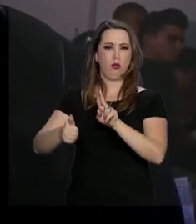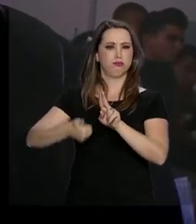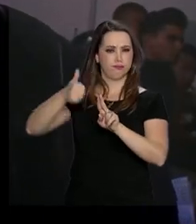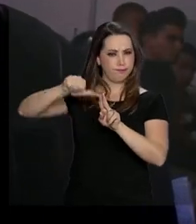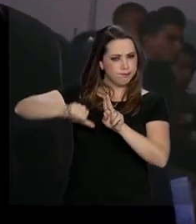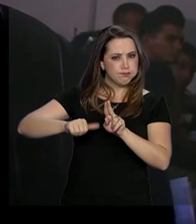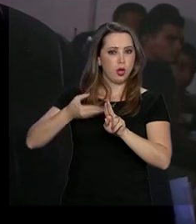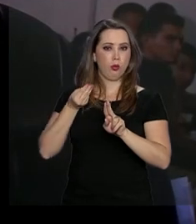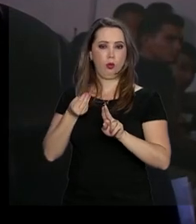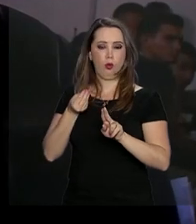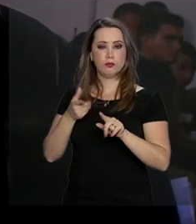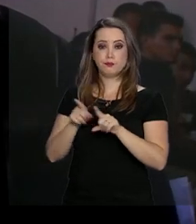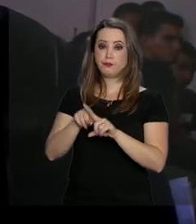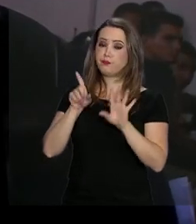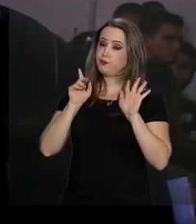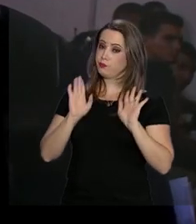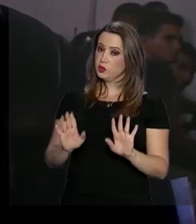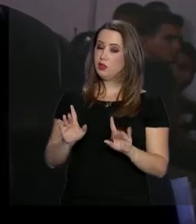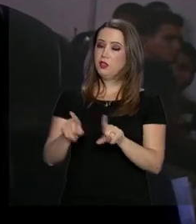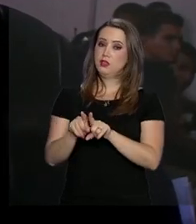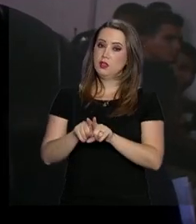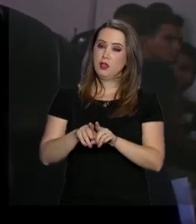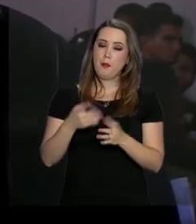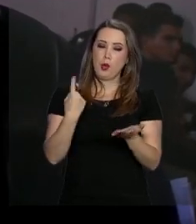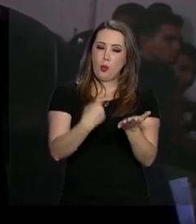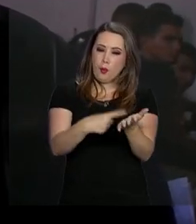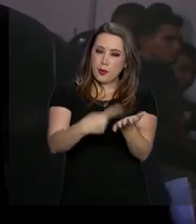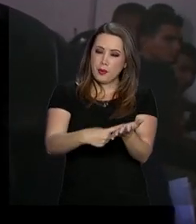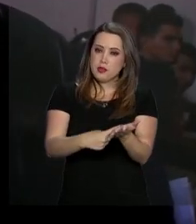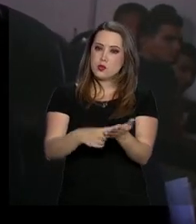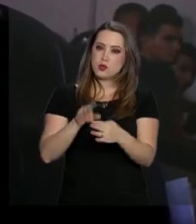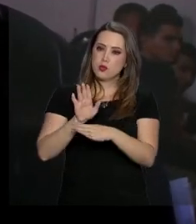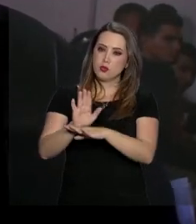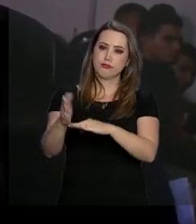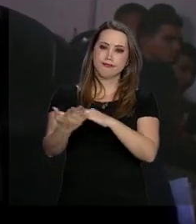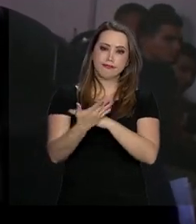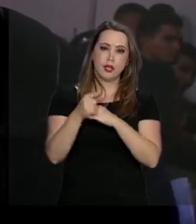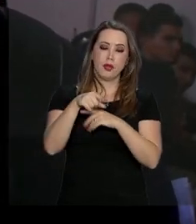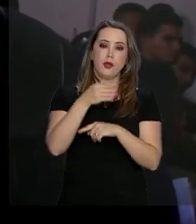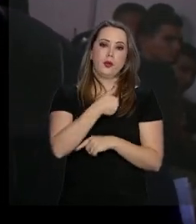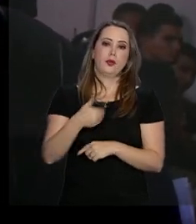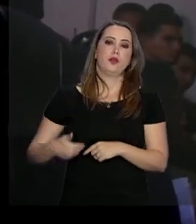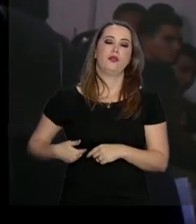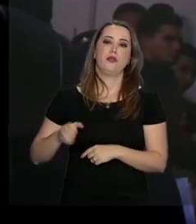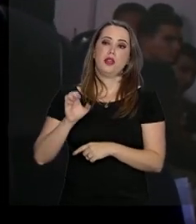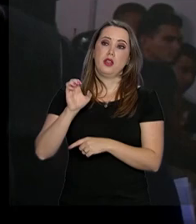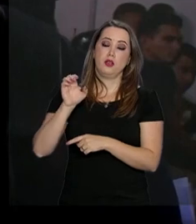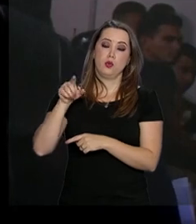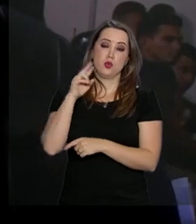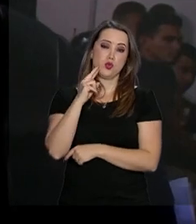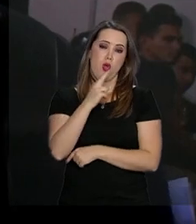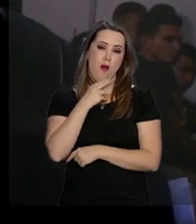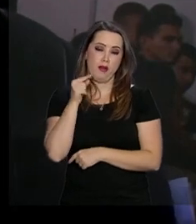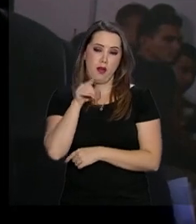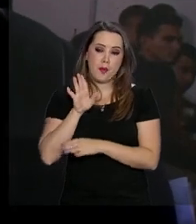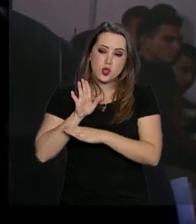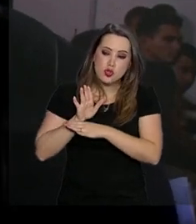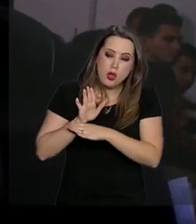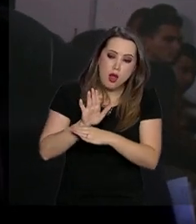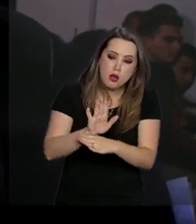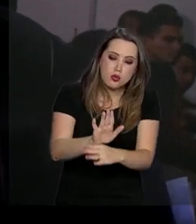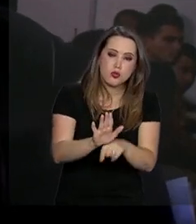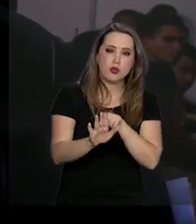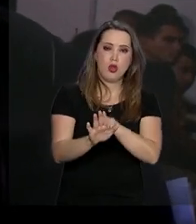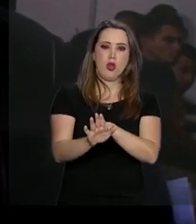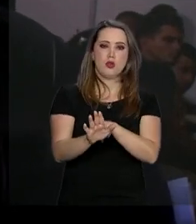também tentar traçar um termo de cooperação com o governo do estado para a gente dar um auxílio